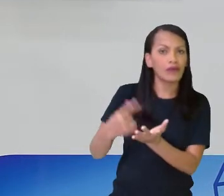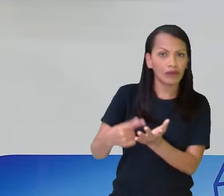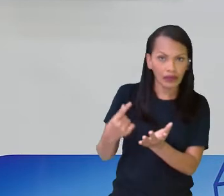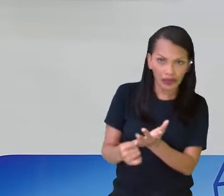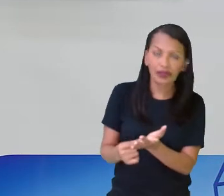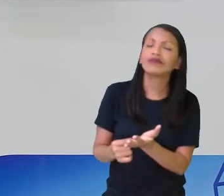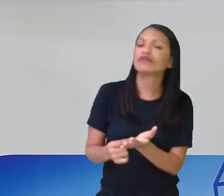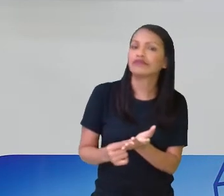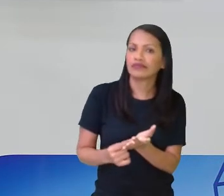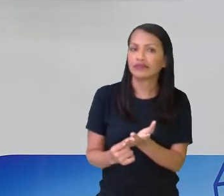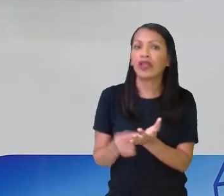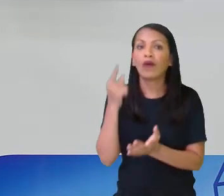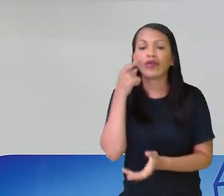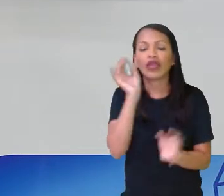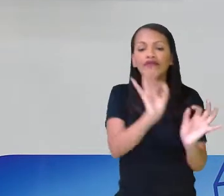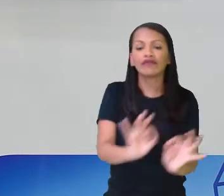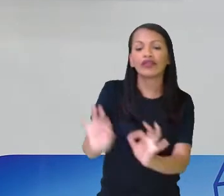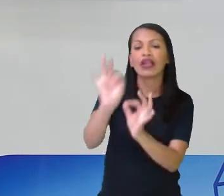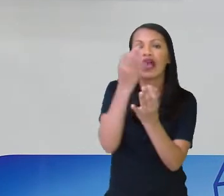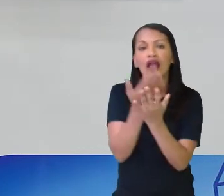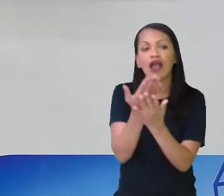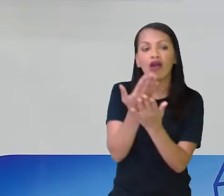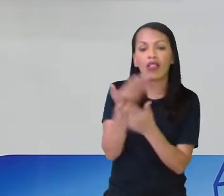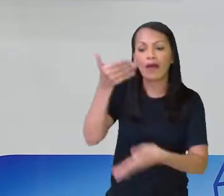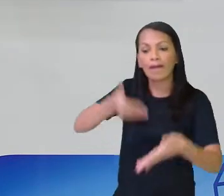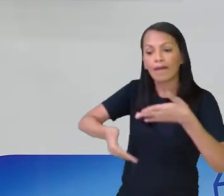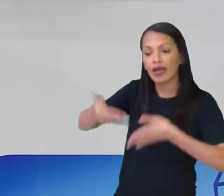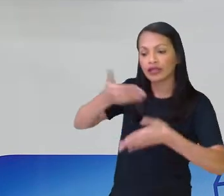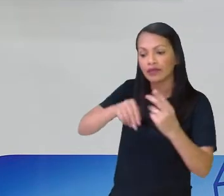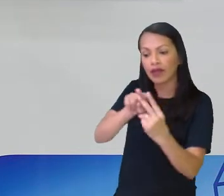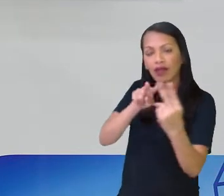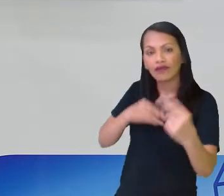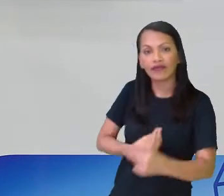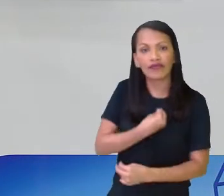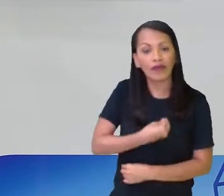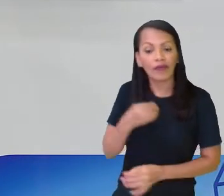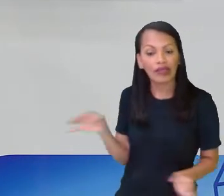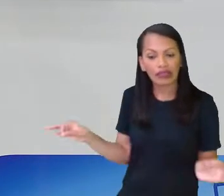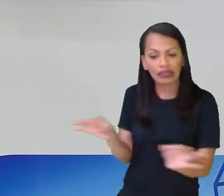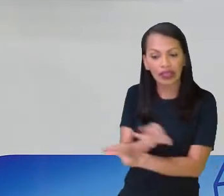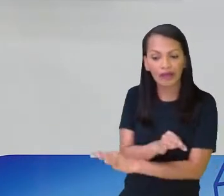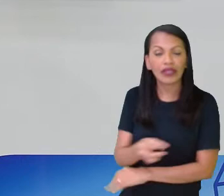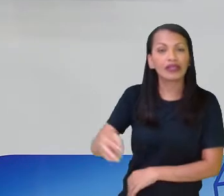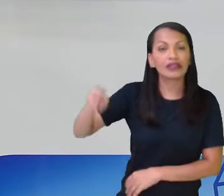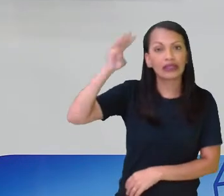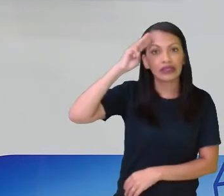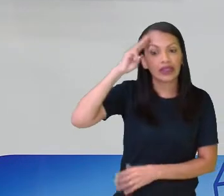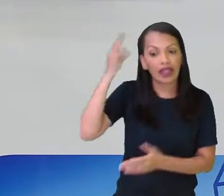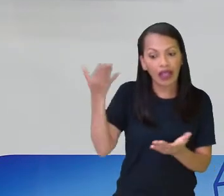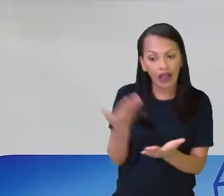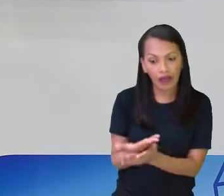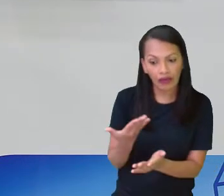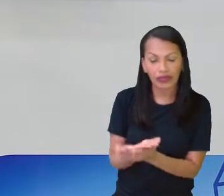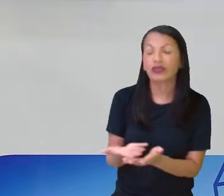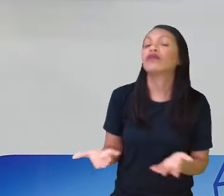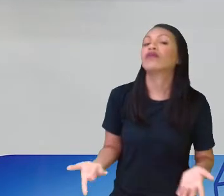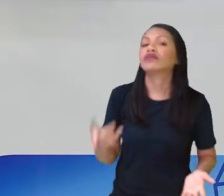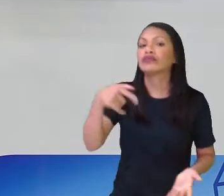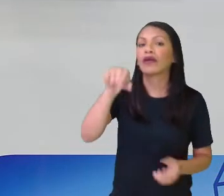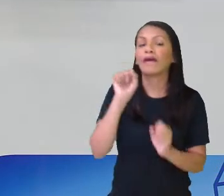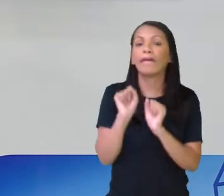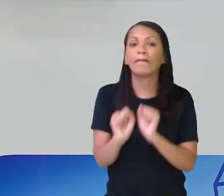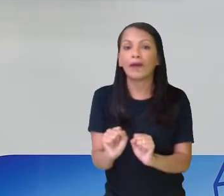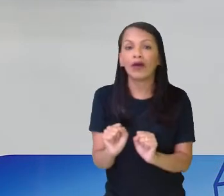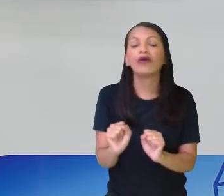dessa ferramenta, que é assistir a aula, é participar ao vivo com a gente, quando terminar a terceira aula de hoje, você pode, por exemplo, acessar